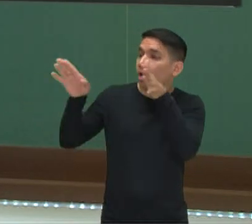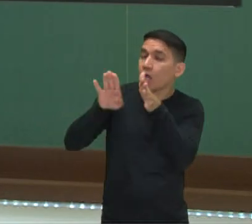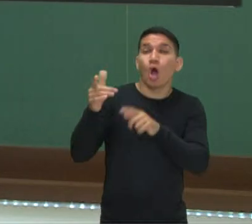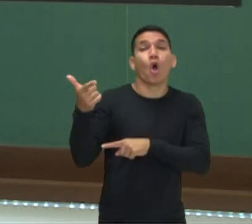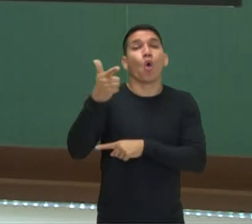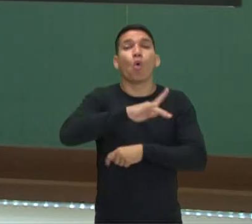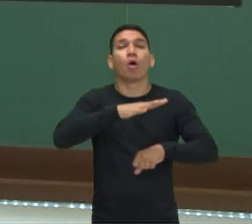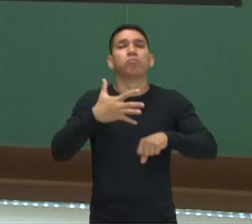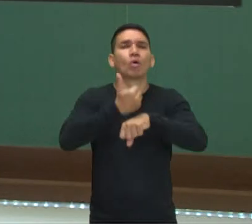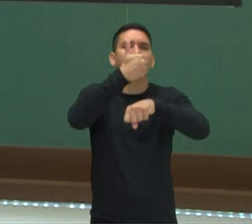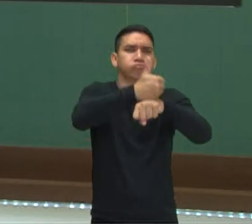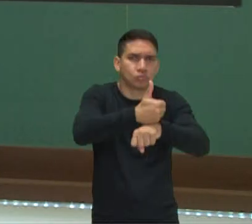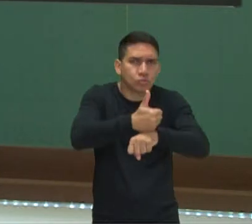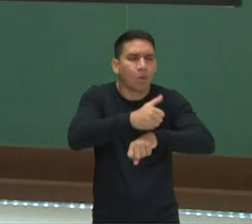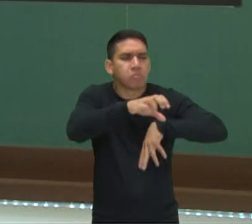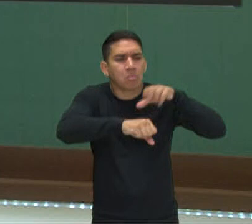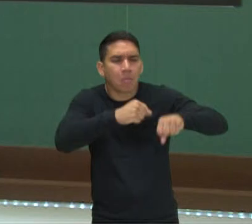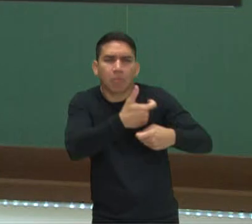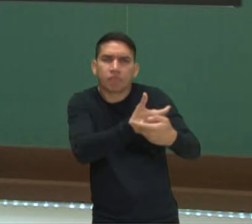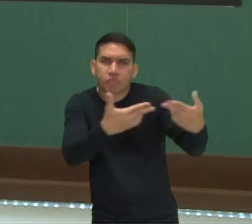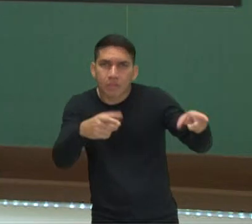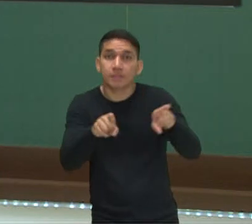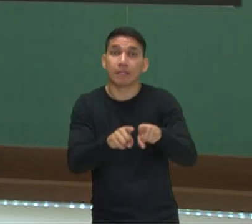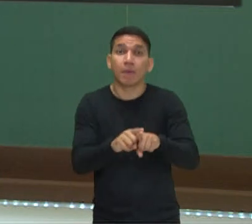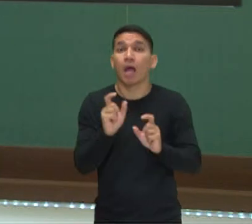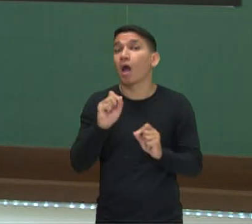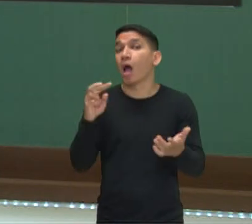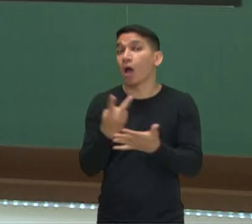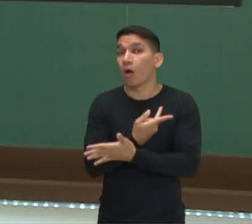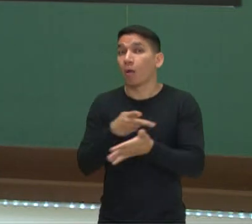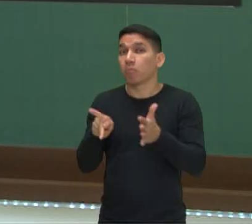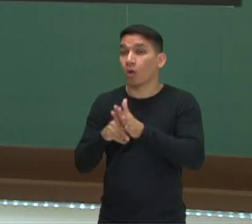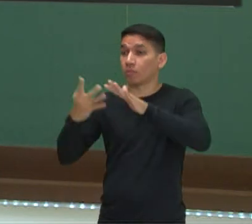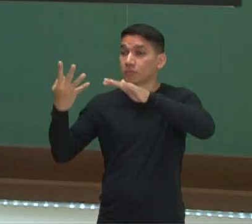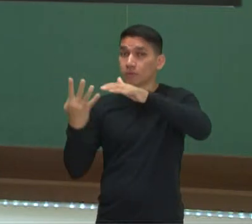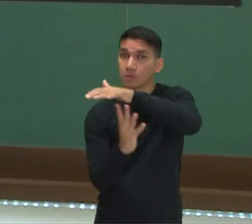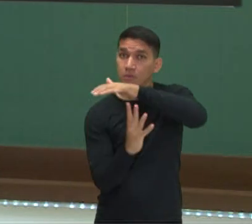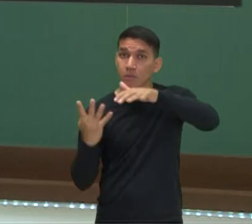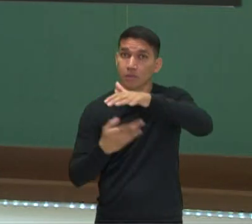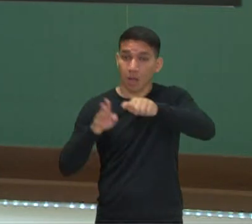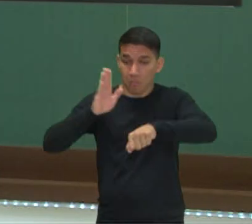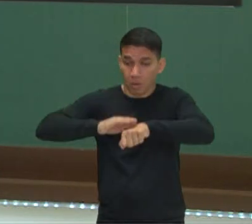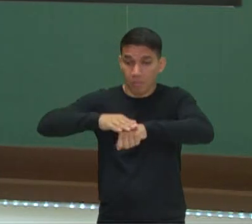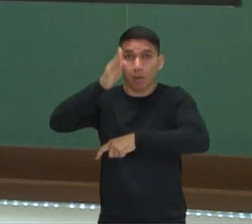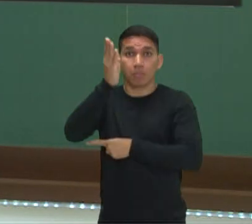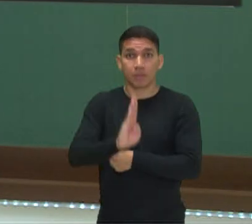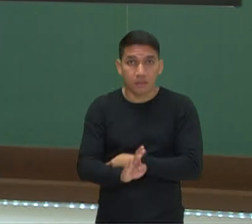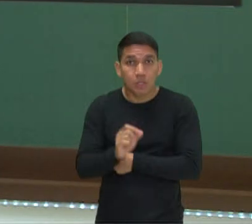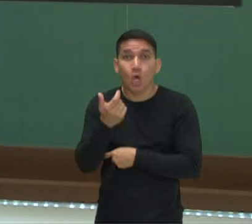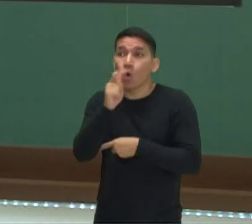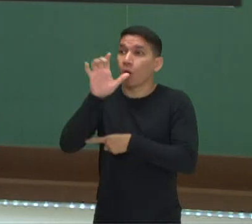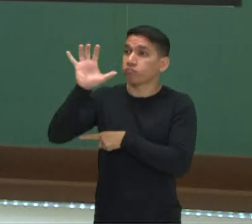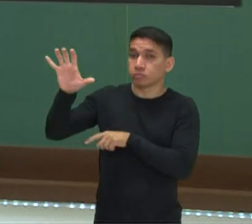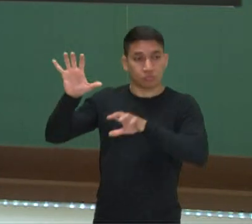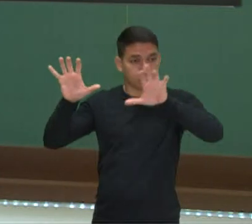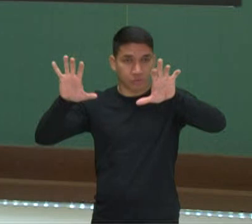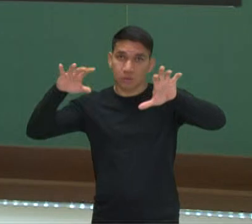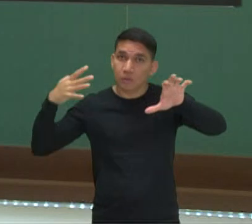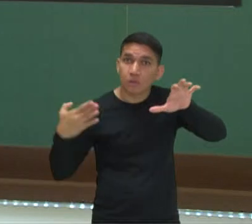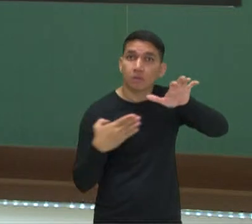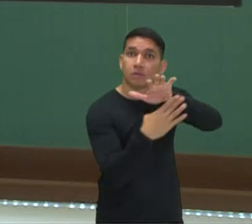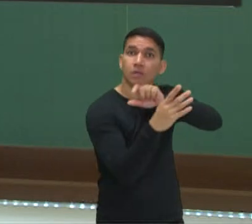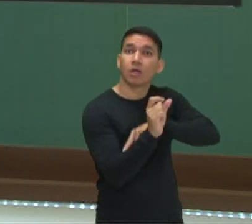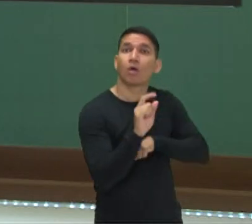por exemplo, explorando recursos, também aconteceram migrações internas de outras regiões para a região norte